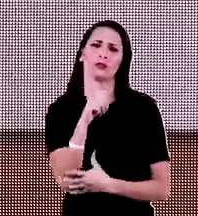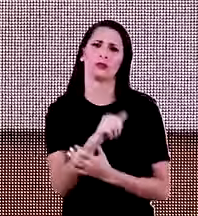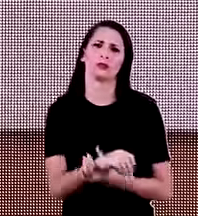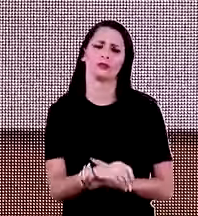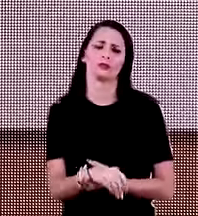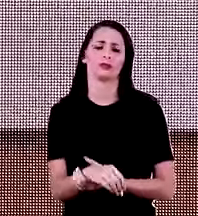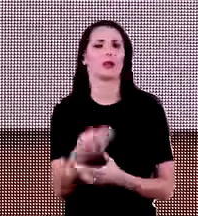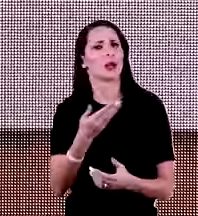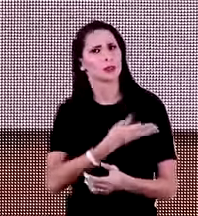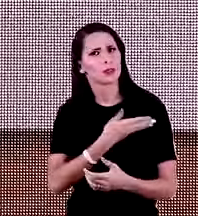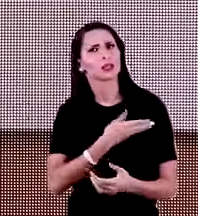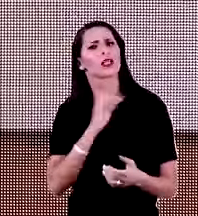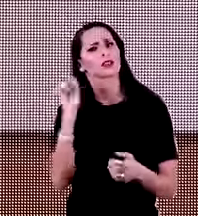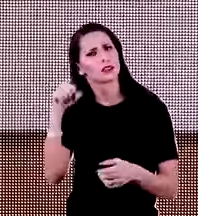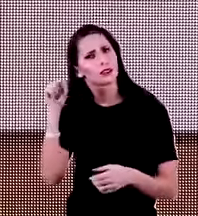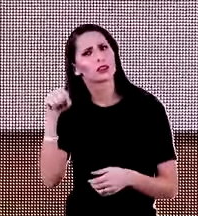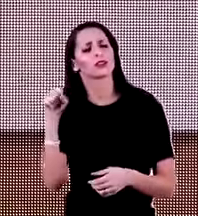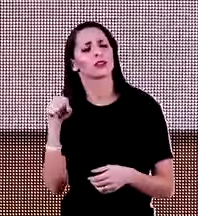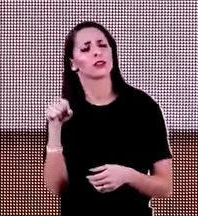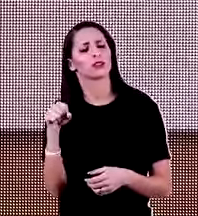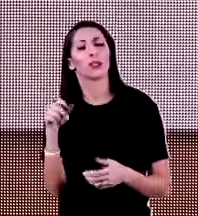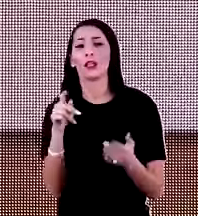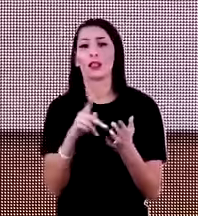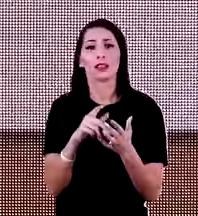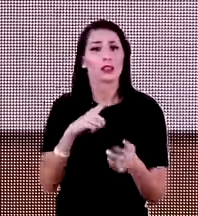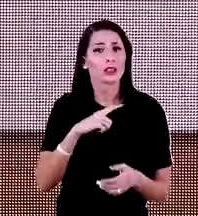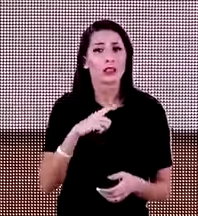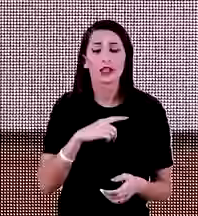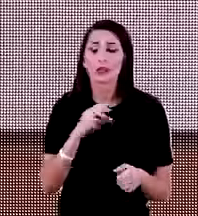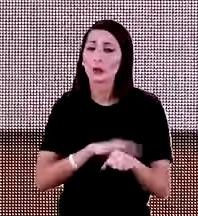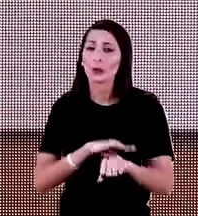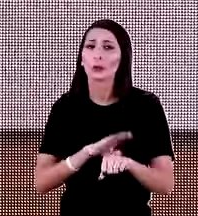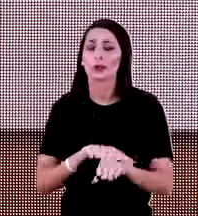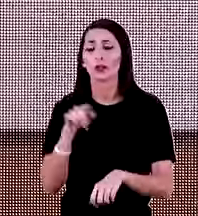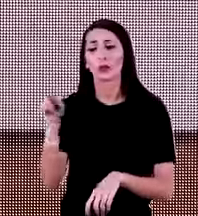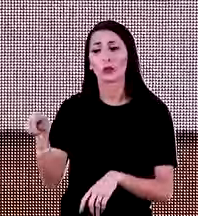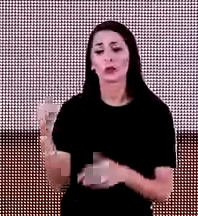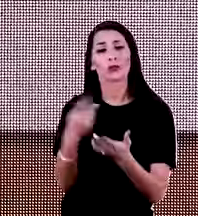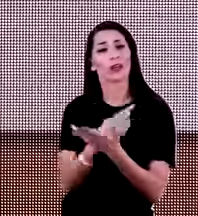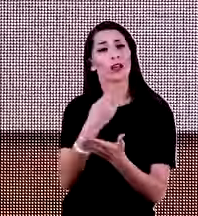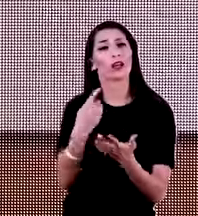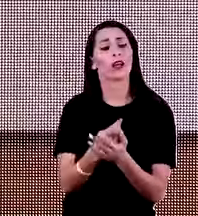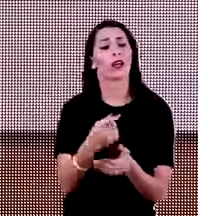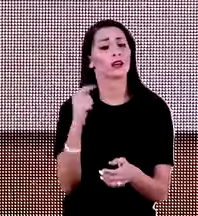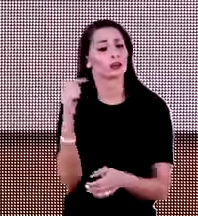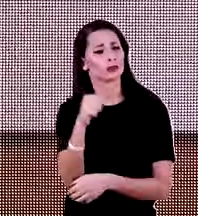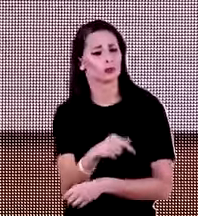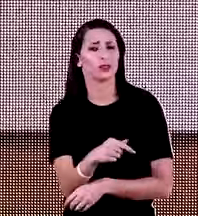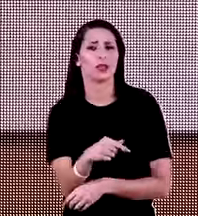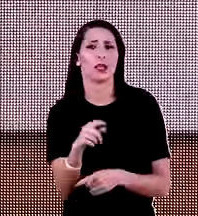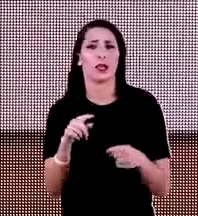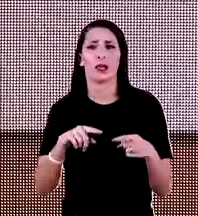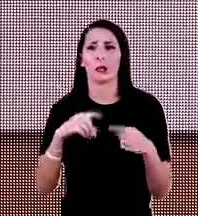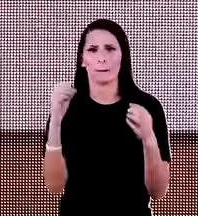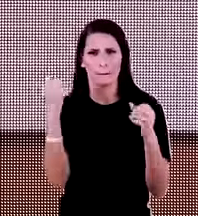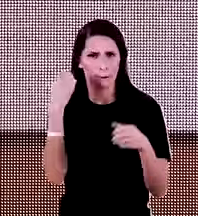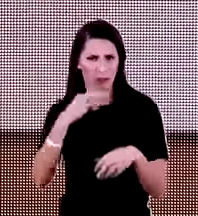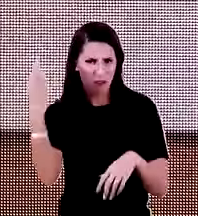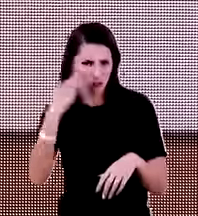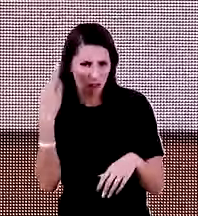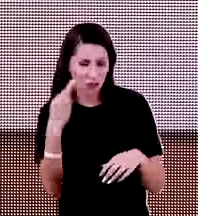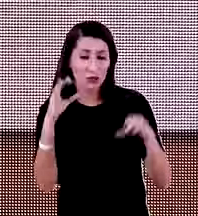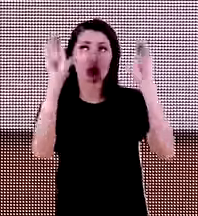E amizade é isso. Vai ter hora que o outro vai falhar com você, que ninguém aqui é perfeitinho não, minha filha. Se você quer perfeição, vá logo para o céu, que lá é um lugar onde tem as